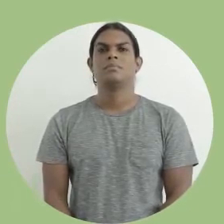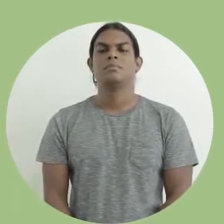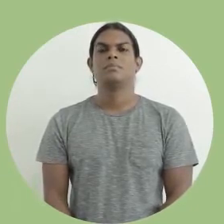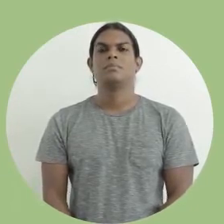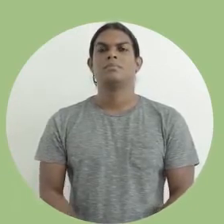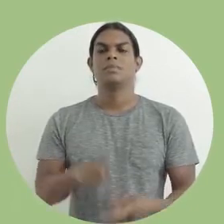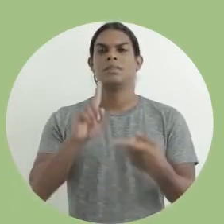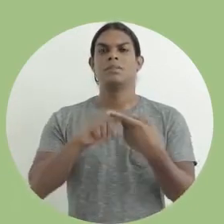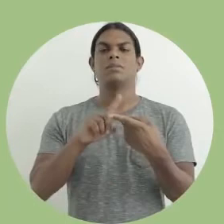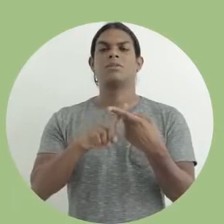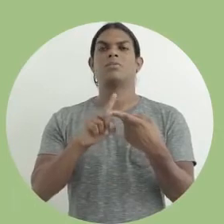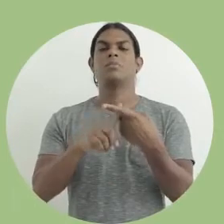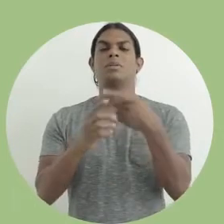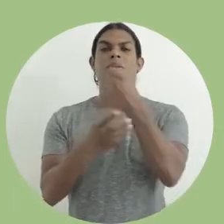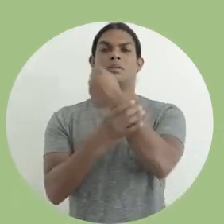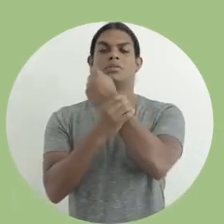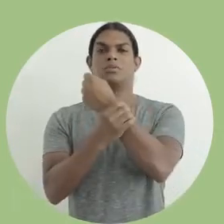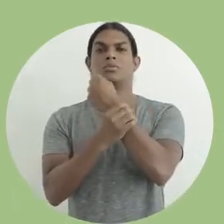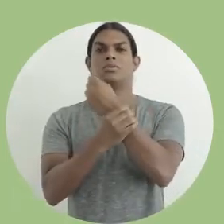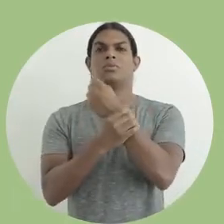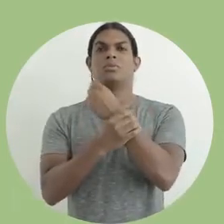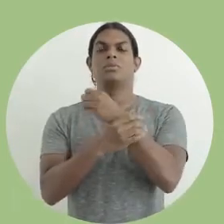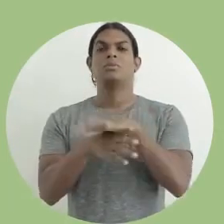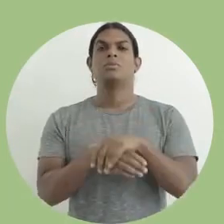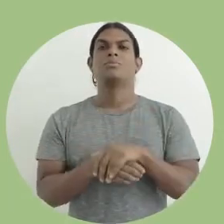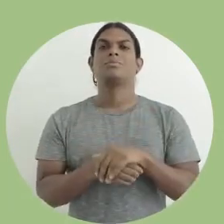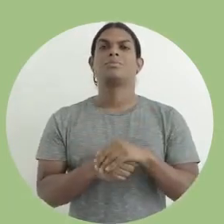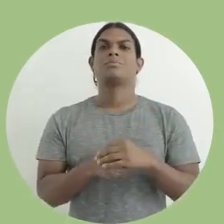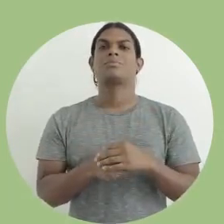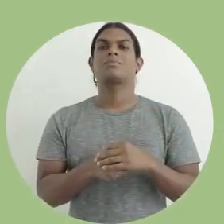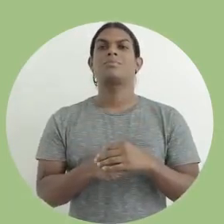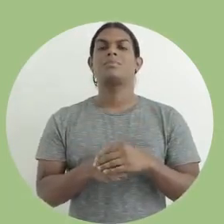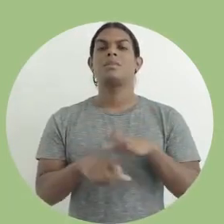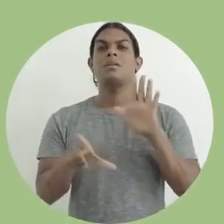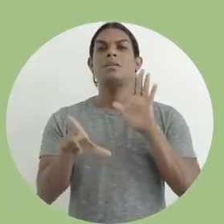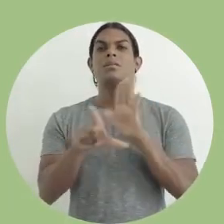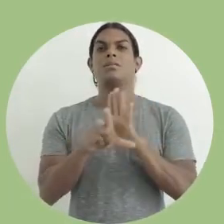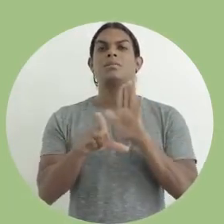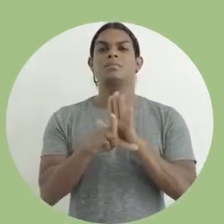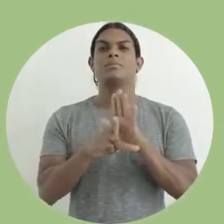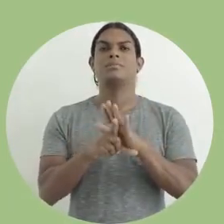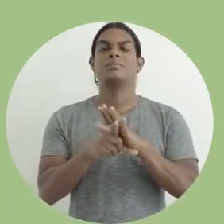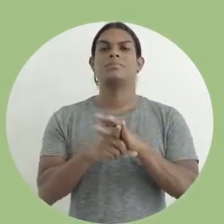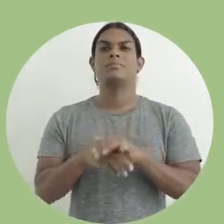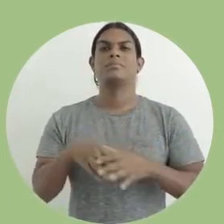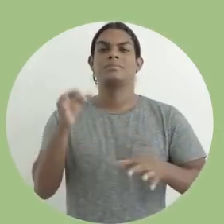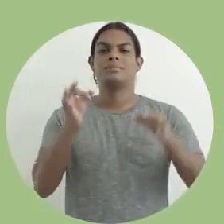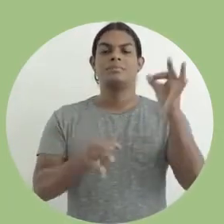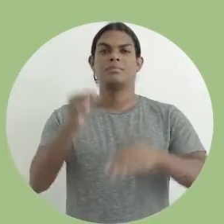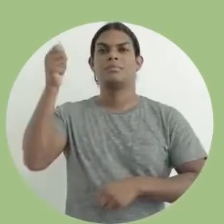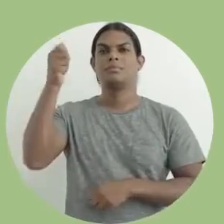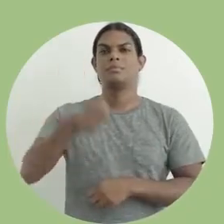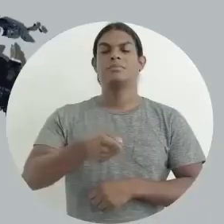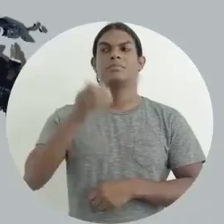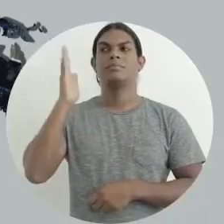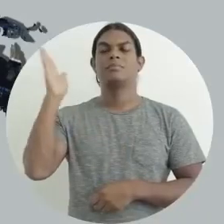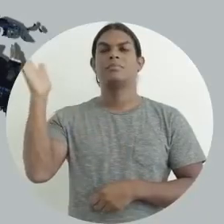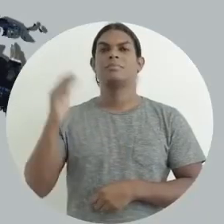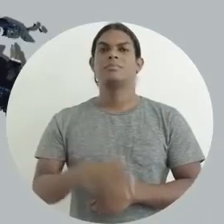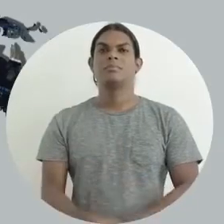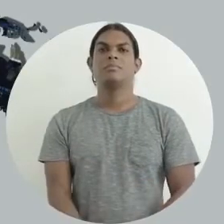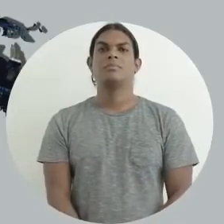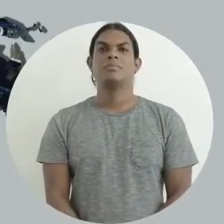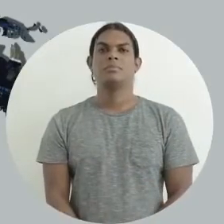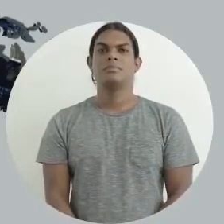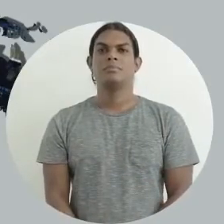também é super importante nos acordos entre os blocos econômicos, proporcionando menores custos na transação. Sobre os